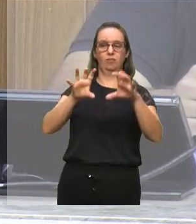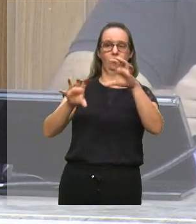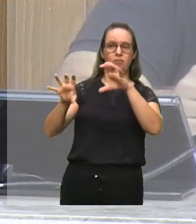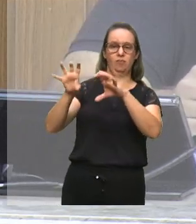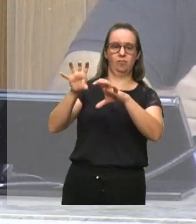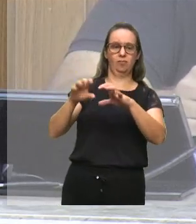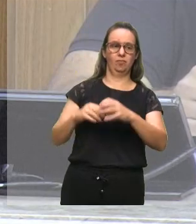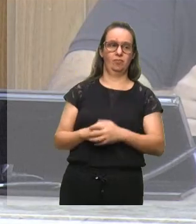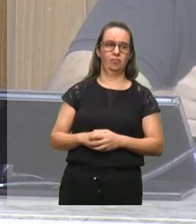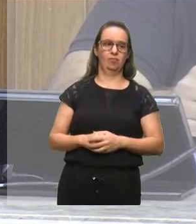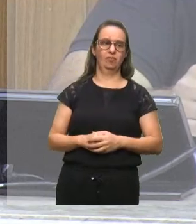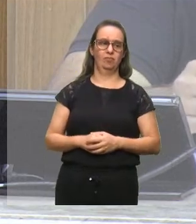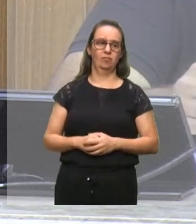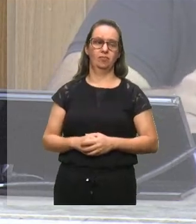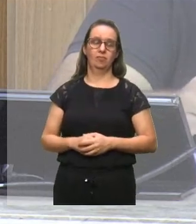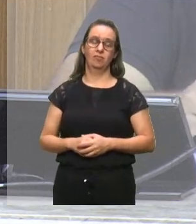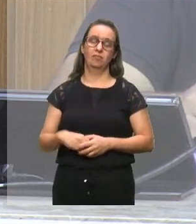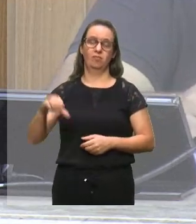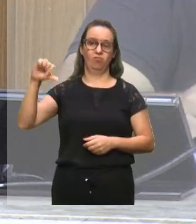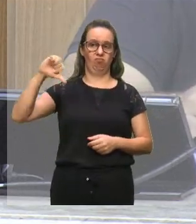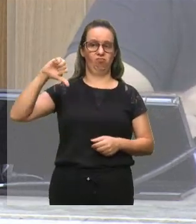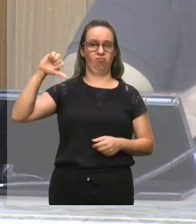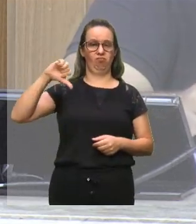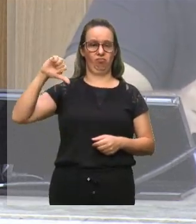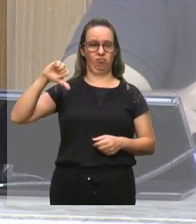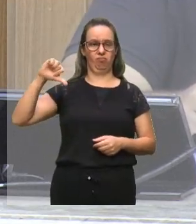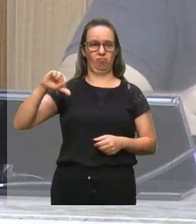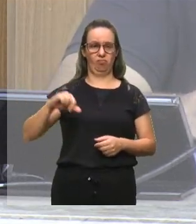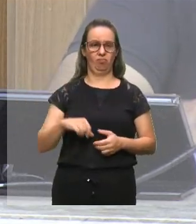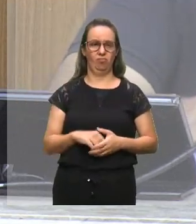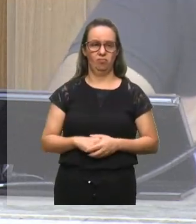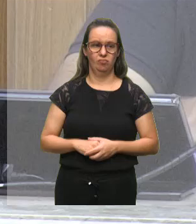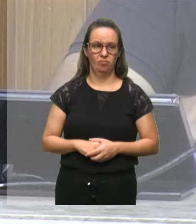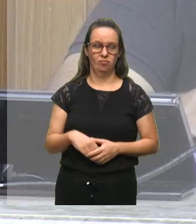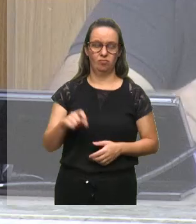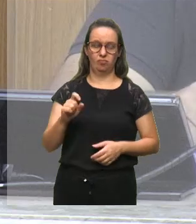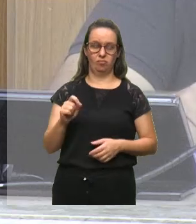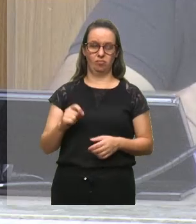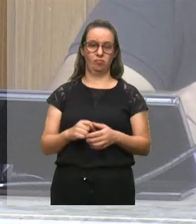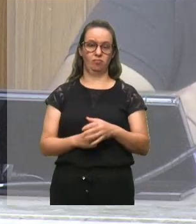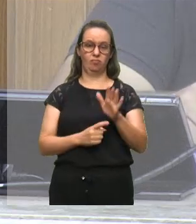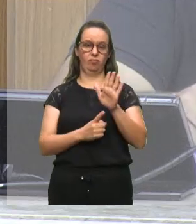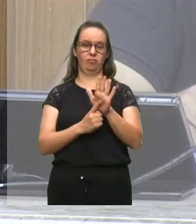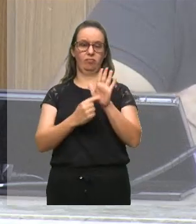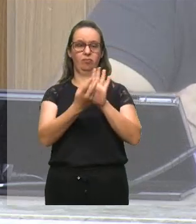está dando prejuízo o nosso terminal de acordo com o que consta no orçamento.